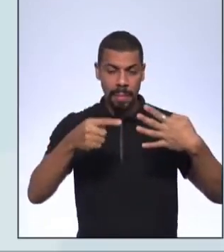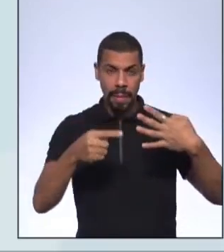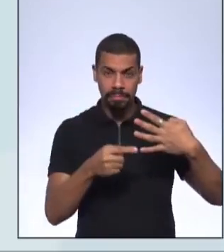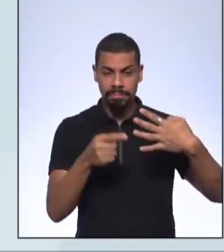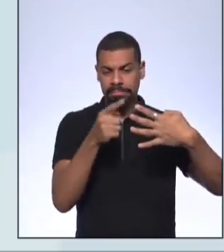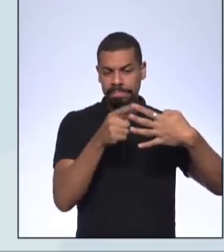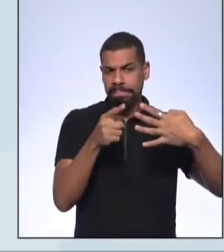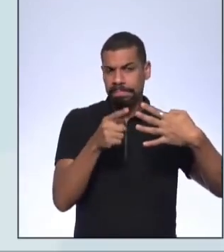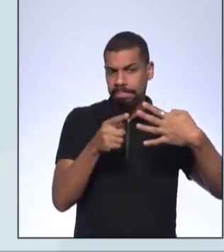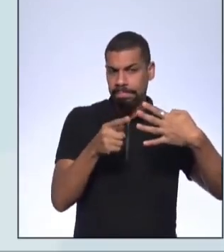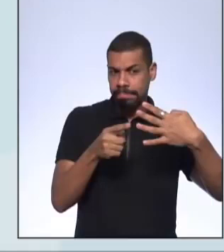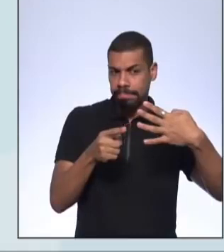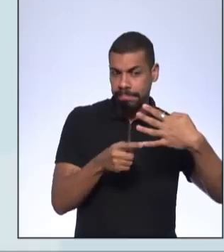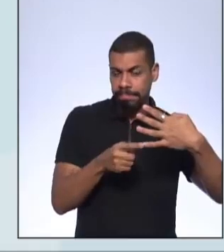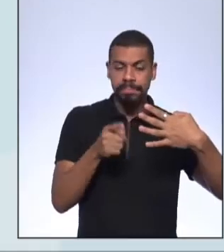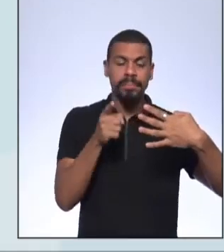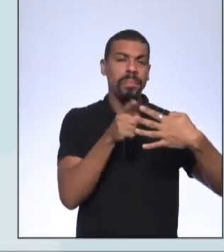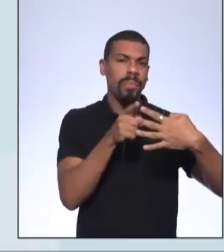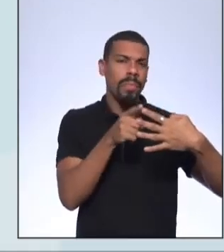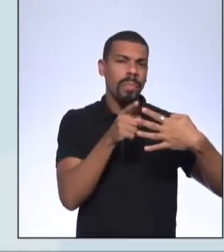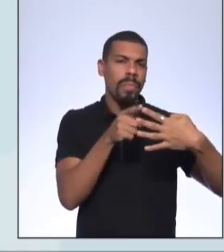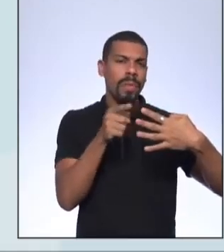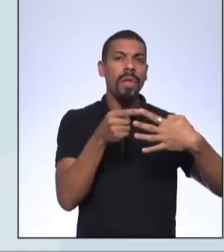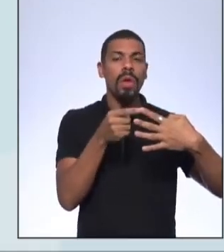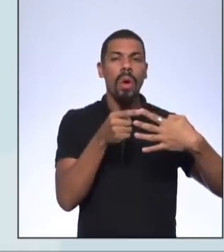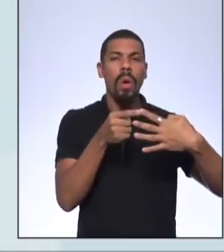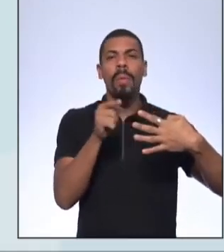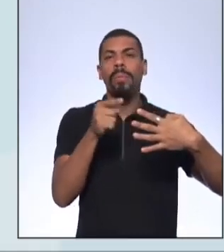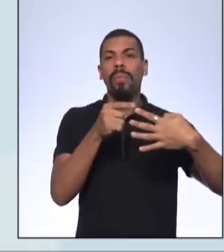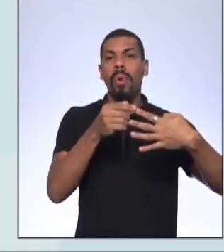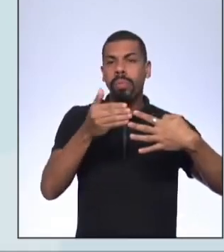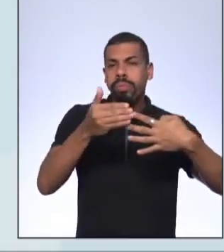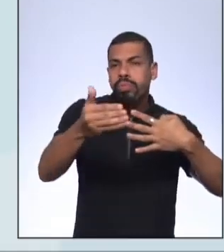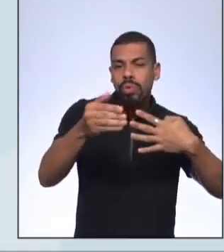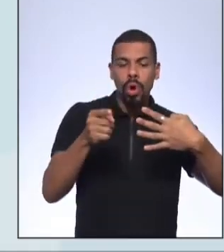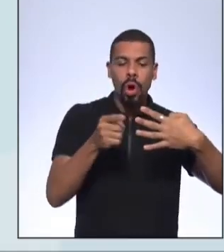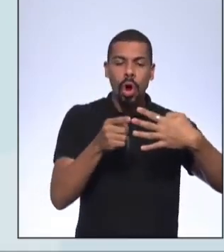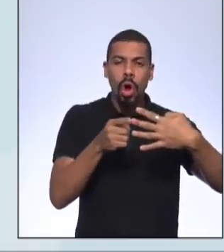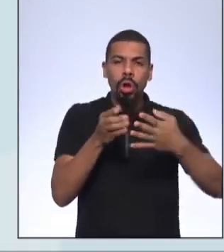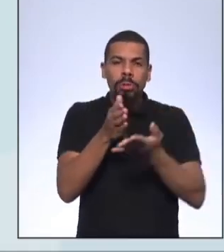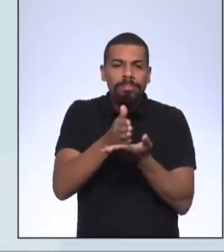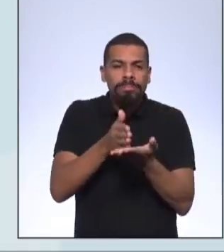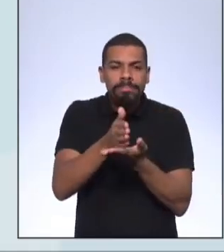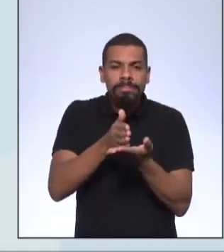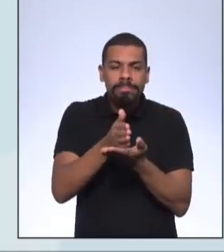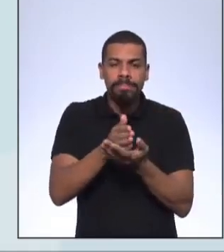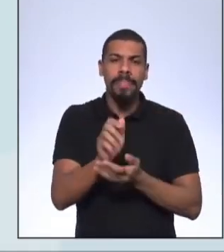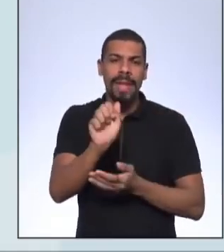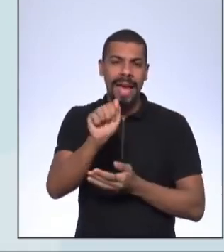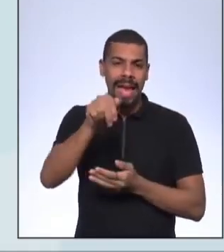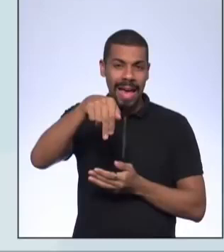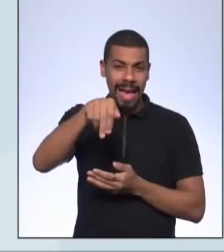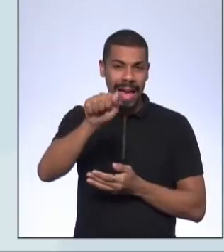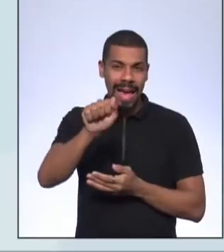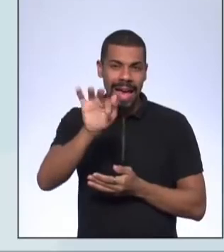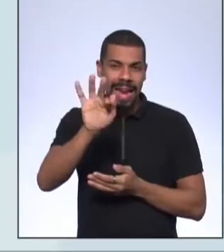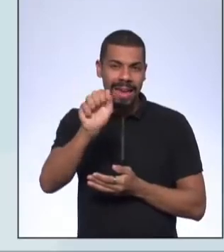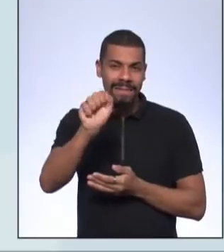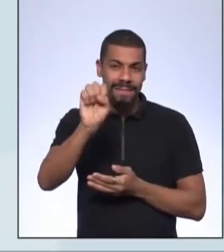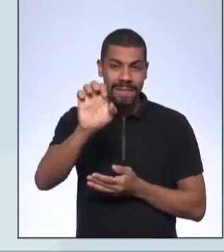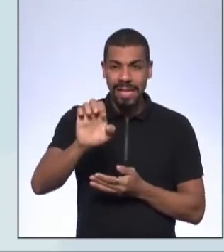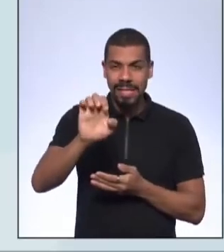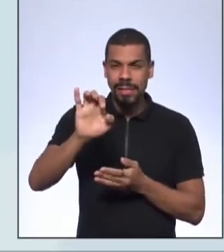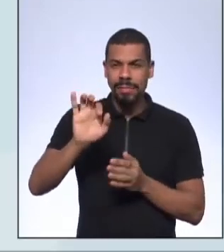Pró de antes, prófase, meta de meio, tá? Ana, tá, de fase do fim, né?